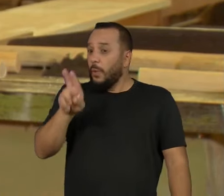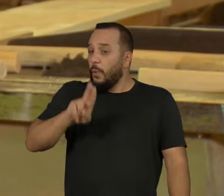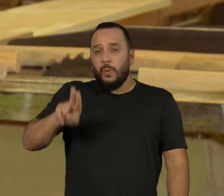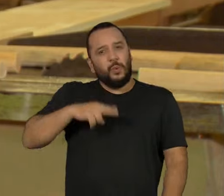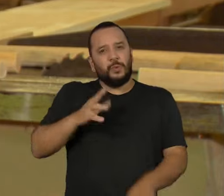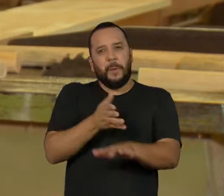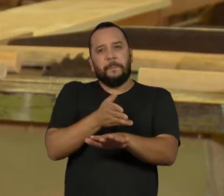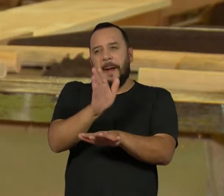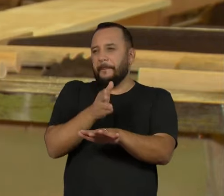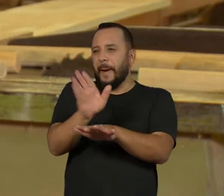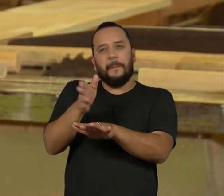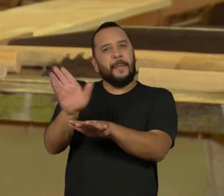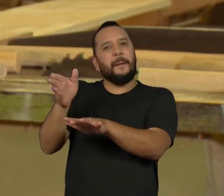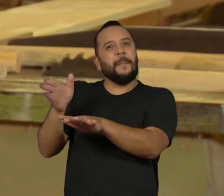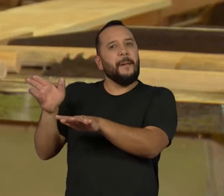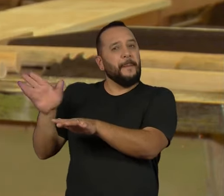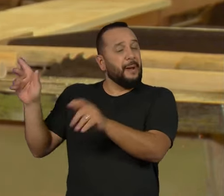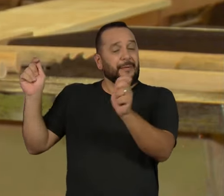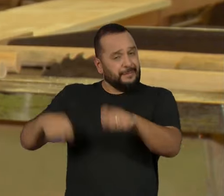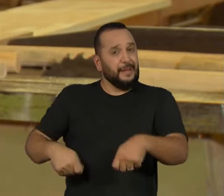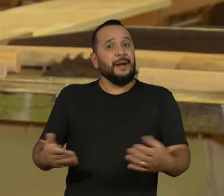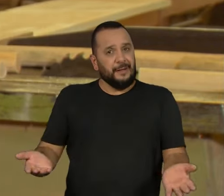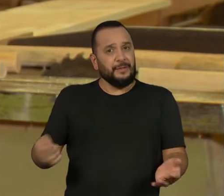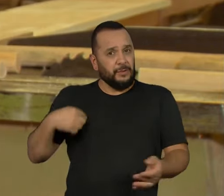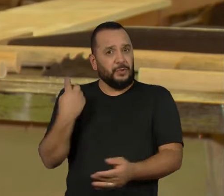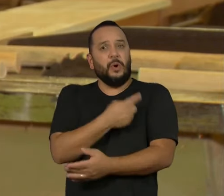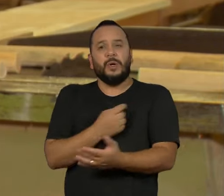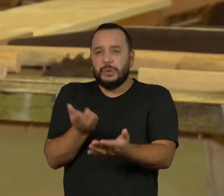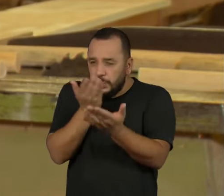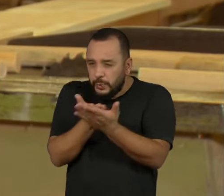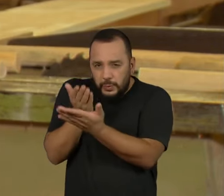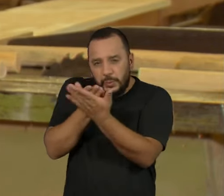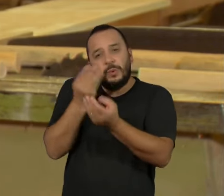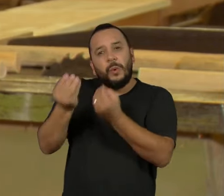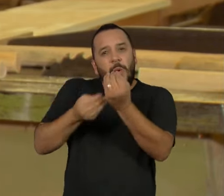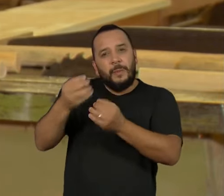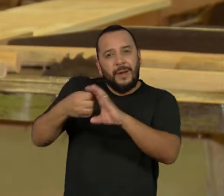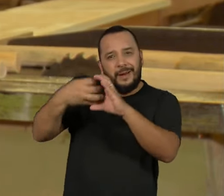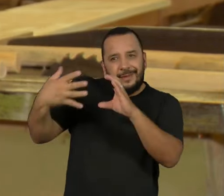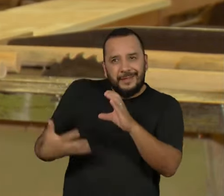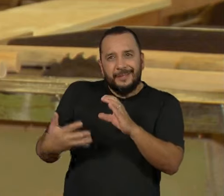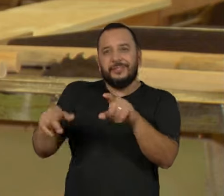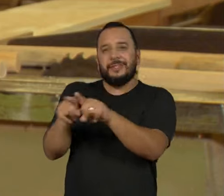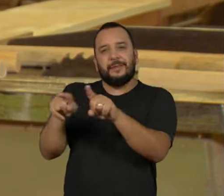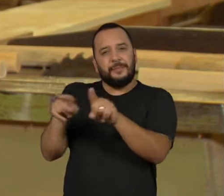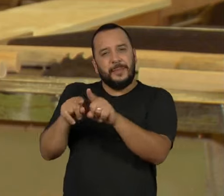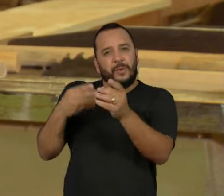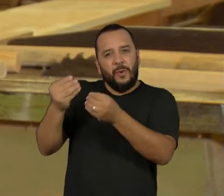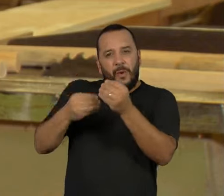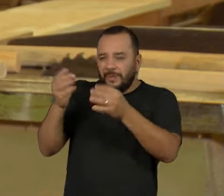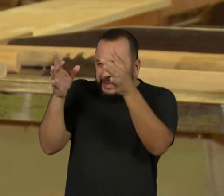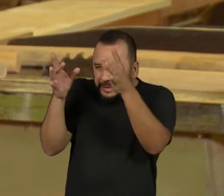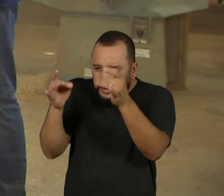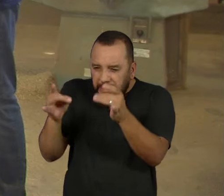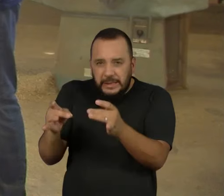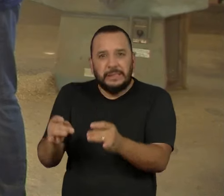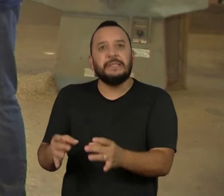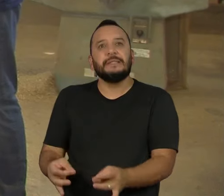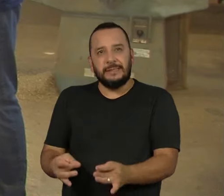artesanato, né? Então a gente começou a estudar as características do material, propriedades físicas, propriedades